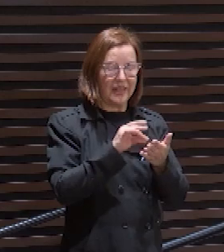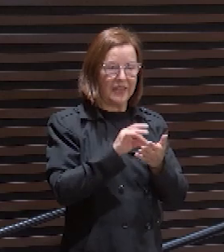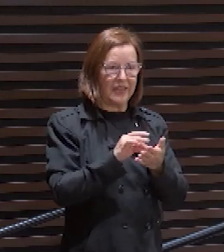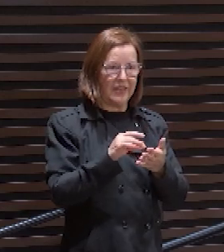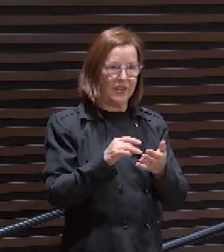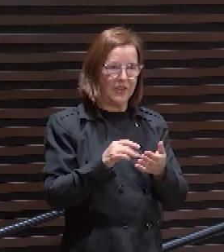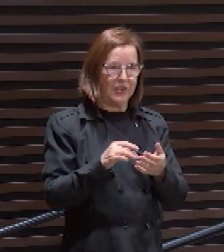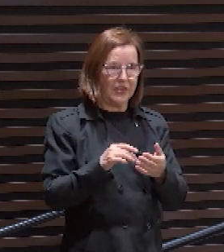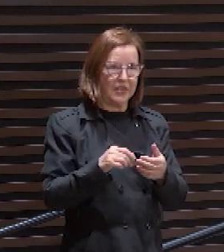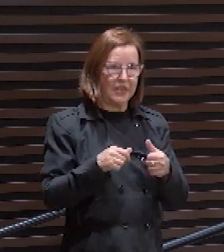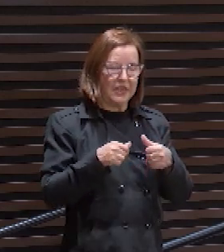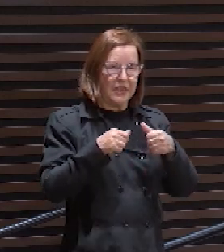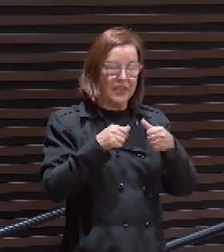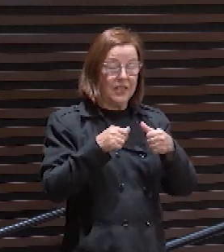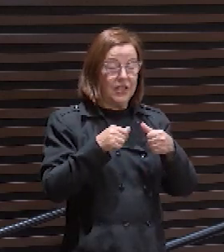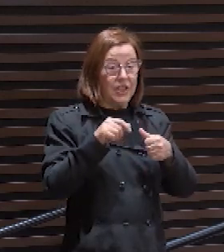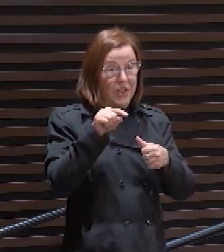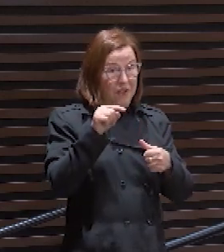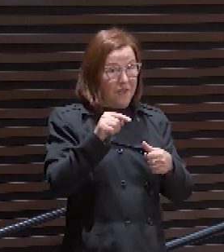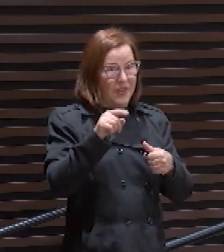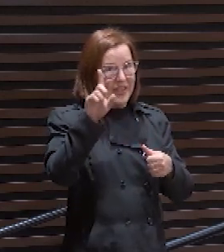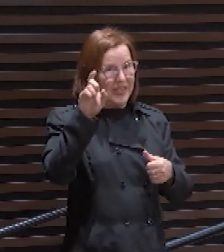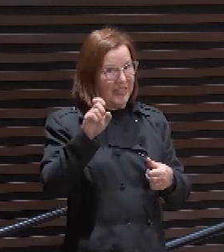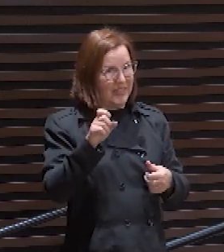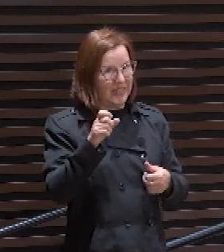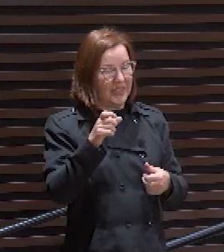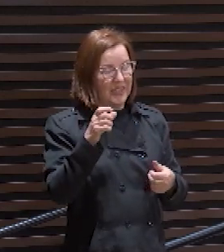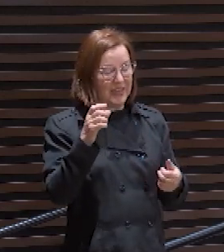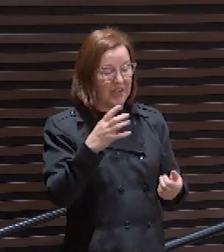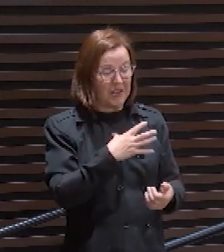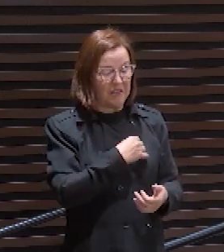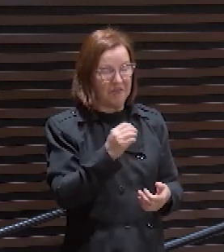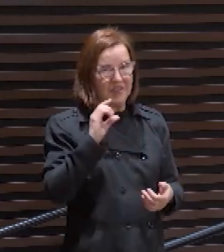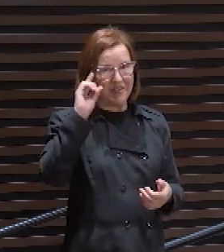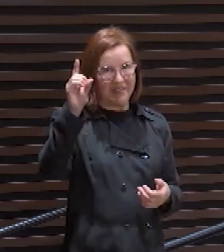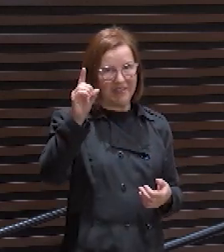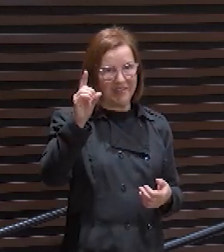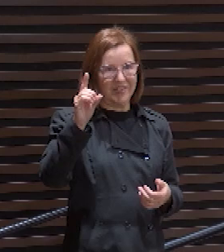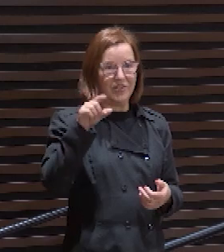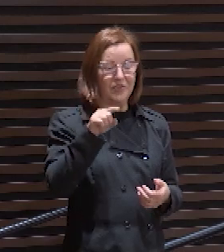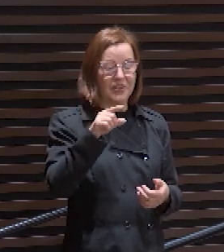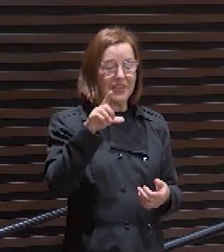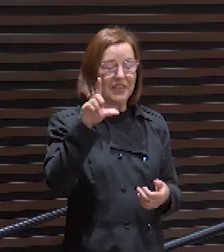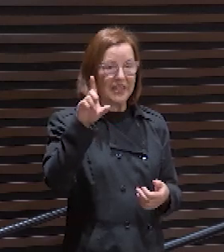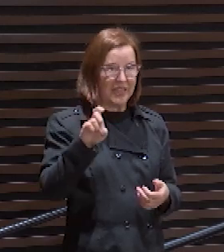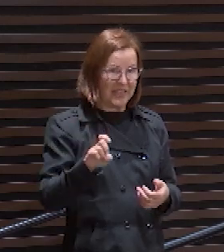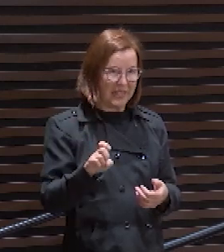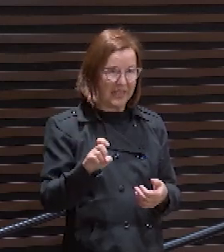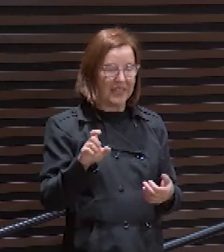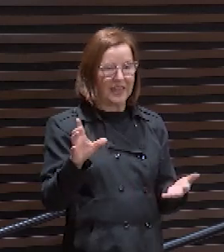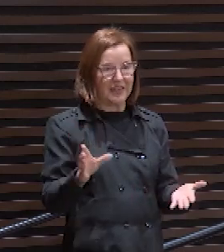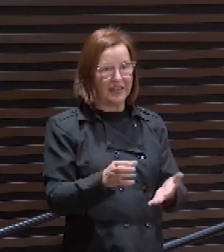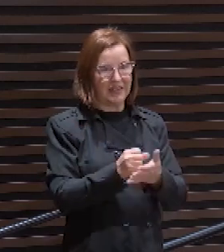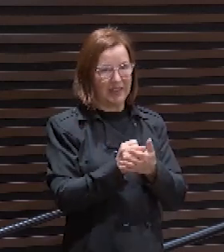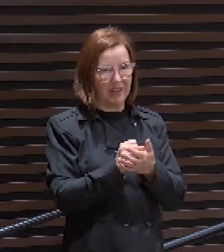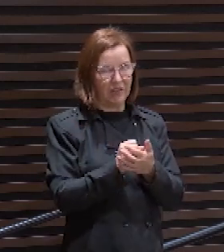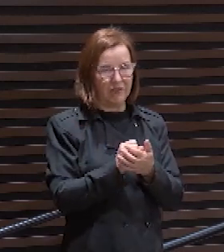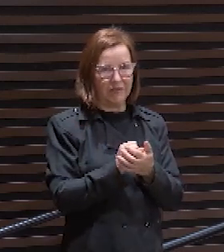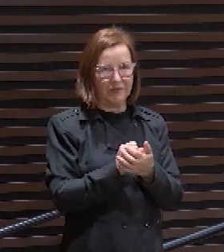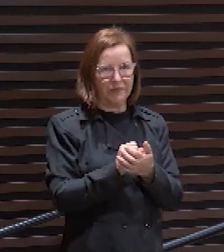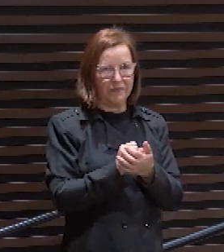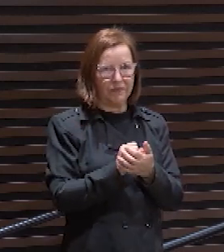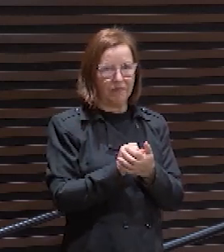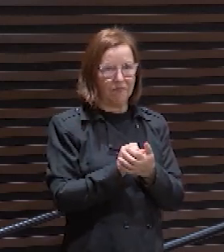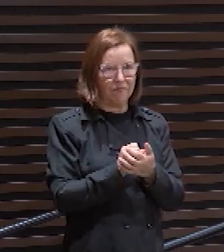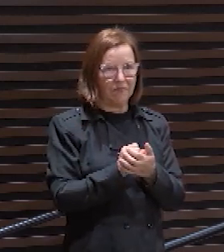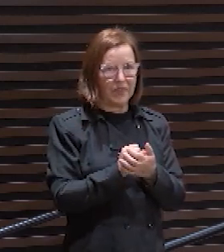ser filho de Deus, a realidade de você ser salvo, não está ligado aos meios pelos quais nós podemos fazer alguma coisa para